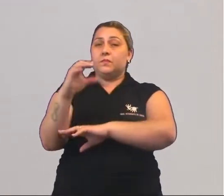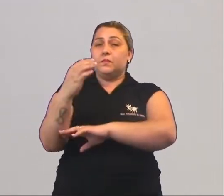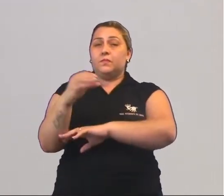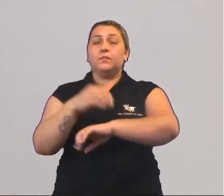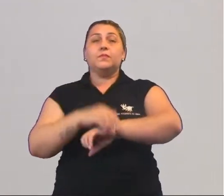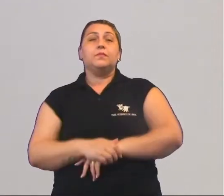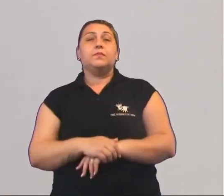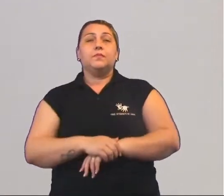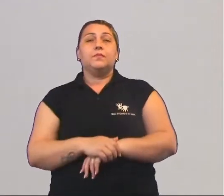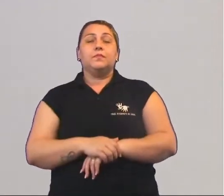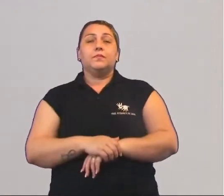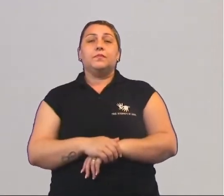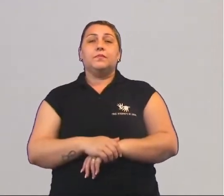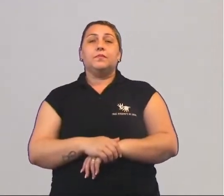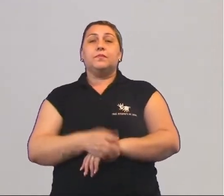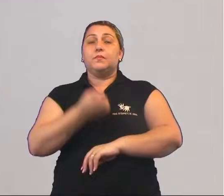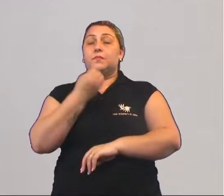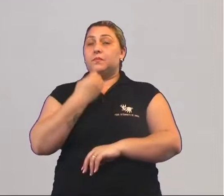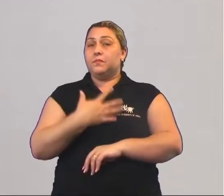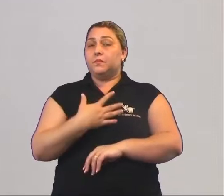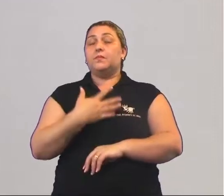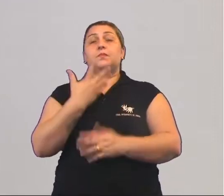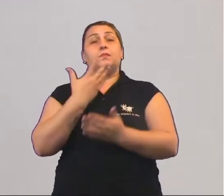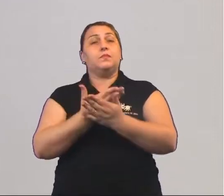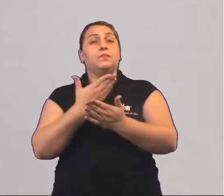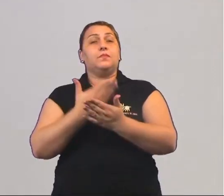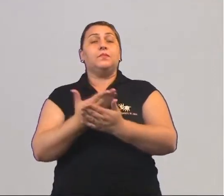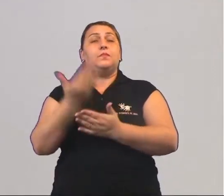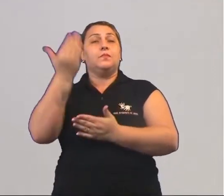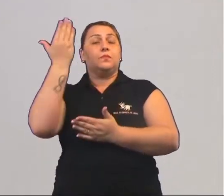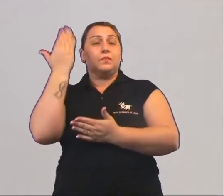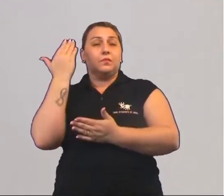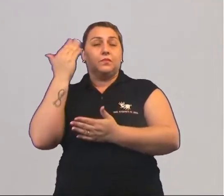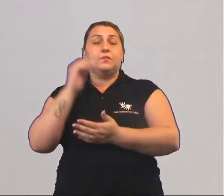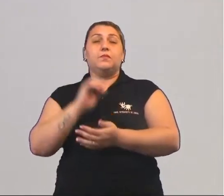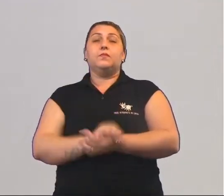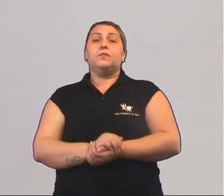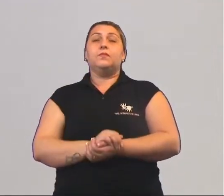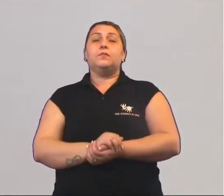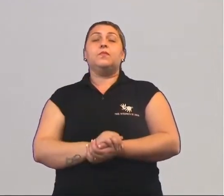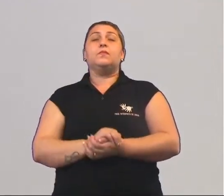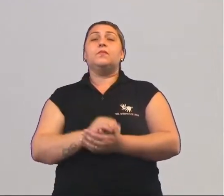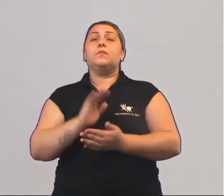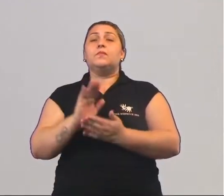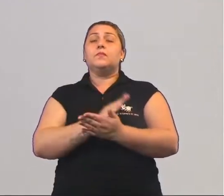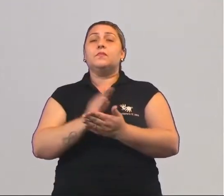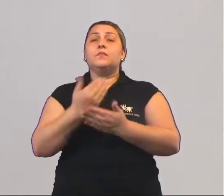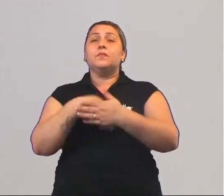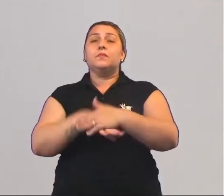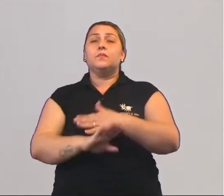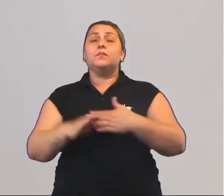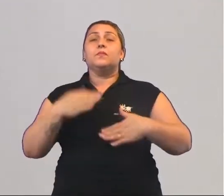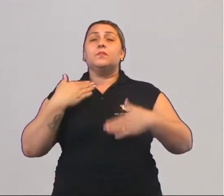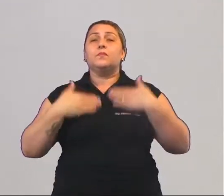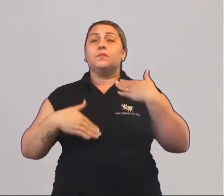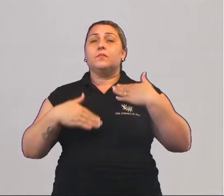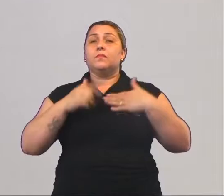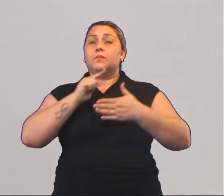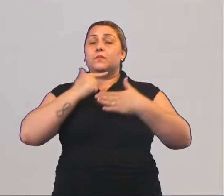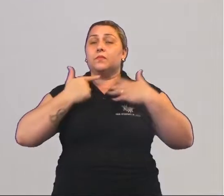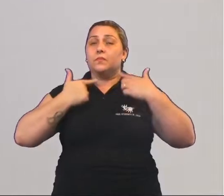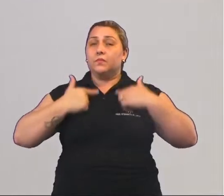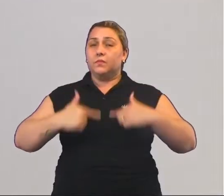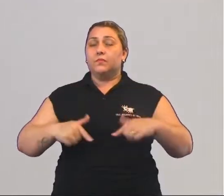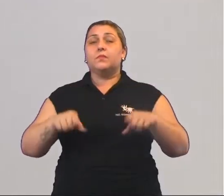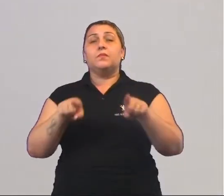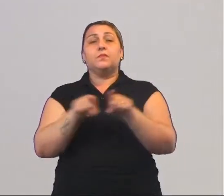de ciências, isso mesmo. Bom, nós estávamos estudando em nossa aula passada sobre alguns hábitos de higiene, também estudamos acerca